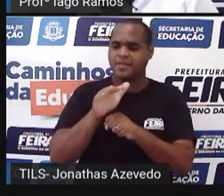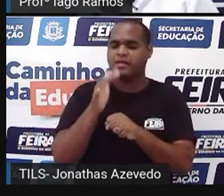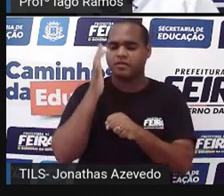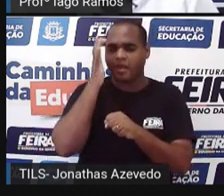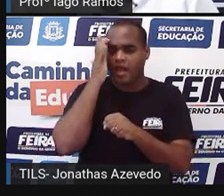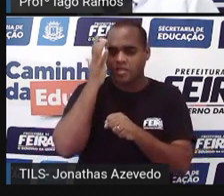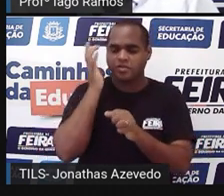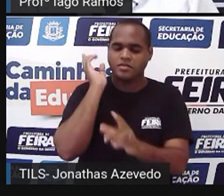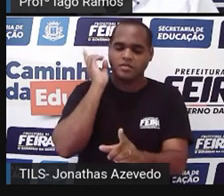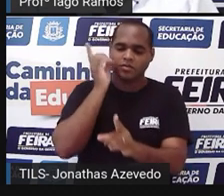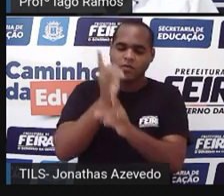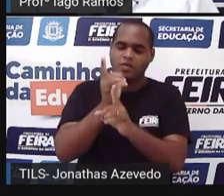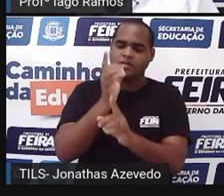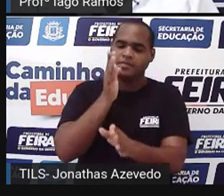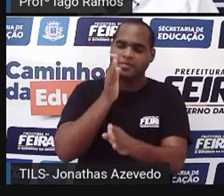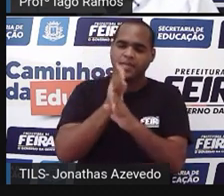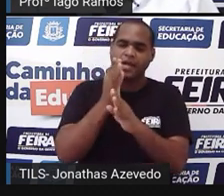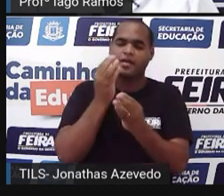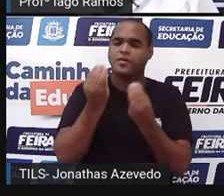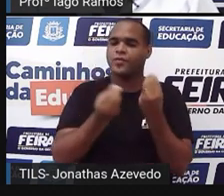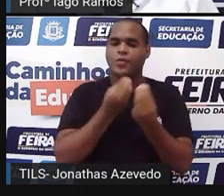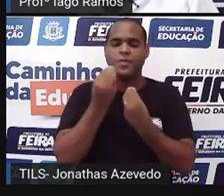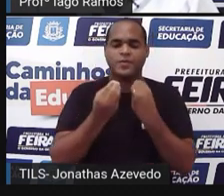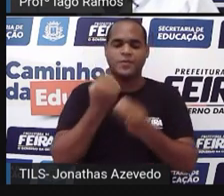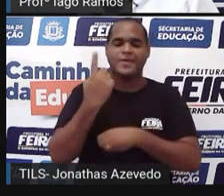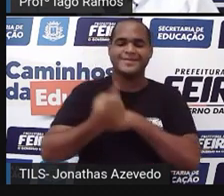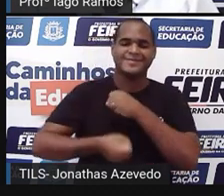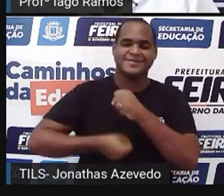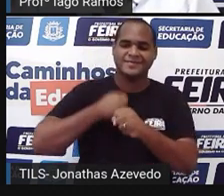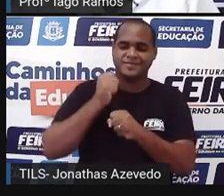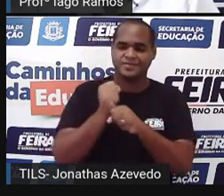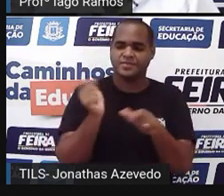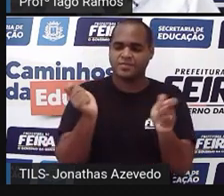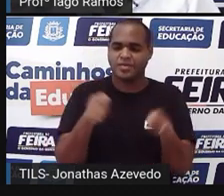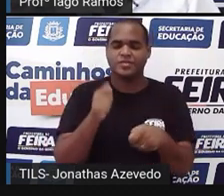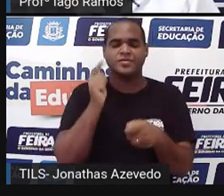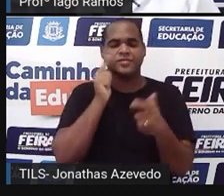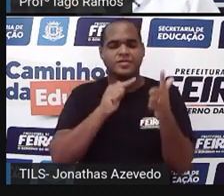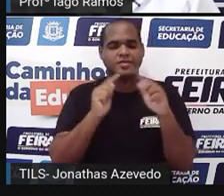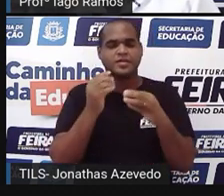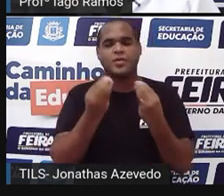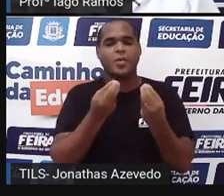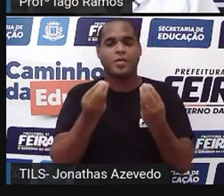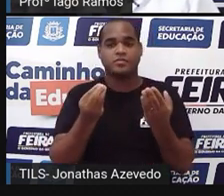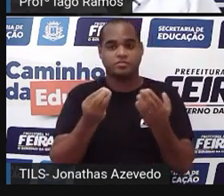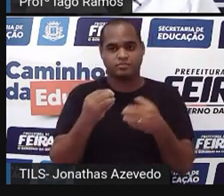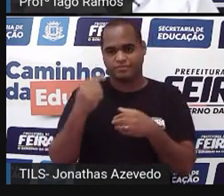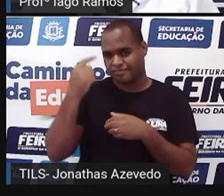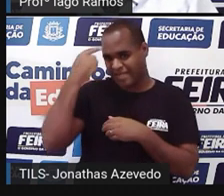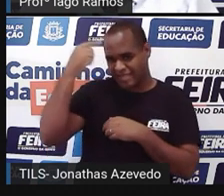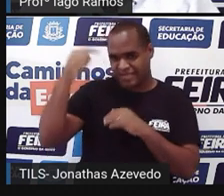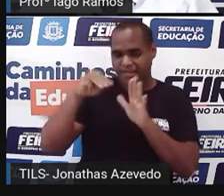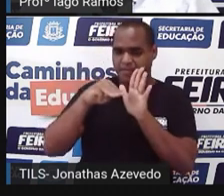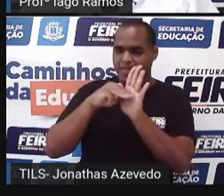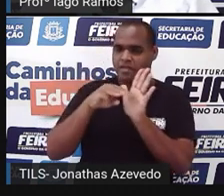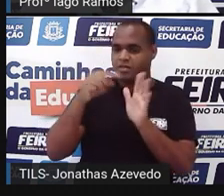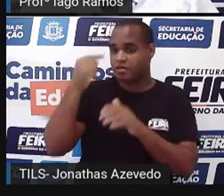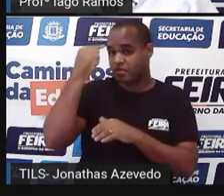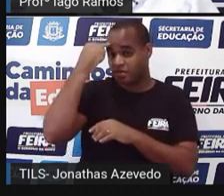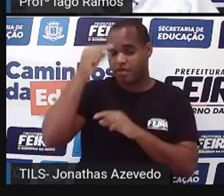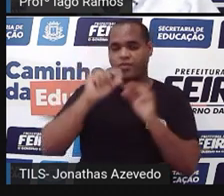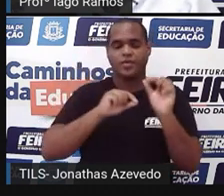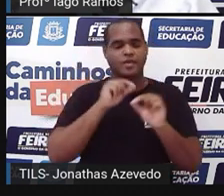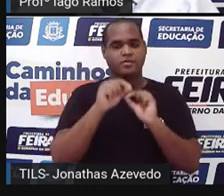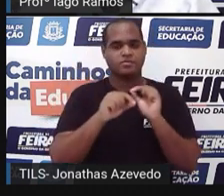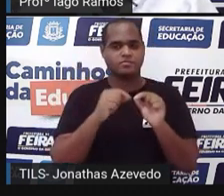essa nota que é a média do ano inteiro e essa ideia de média né média da ideia do